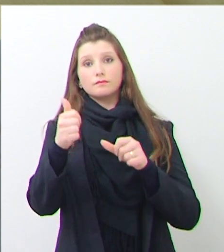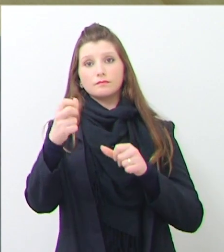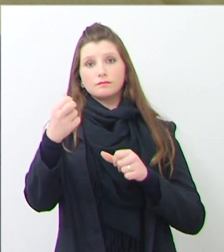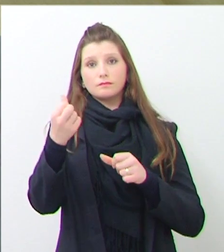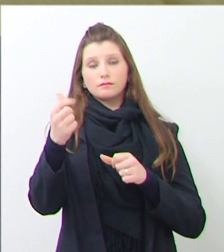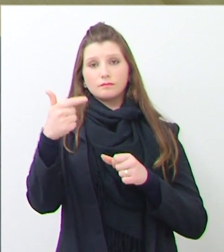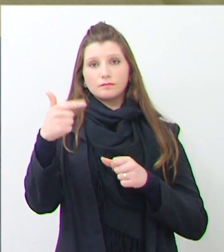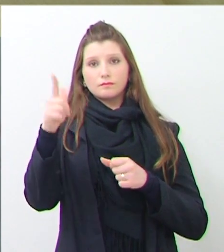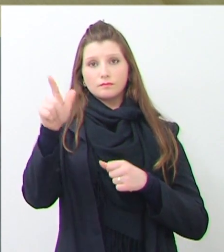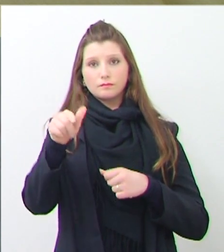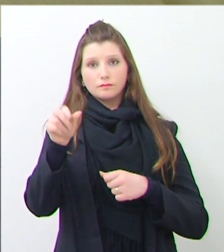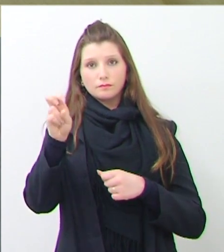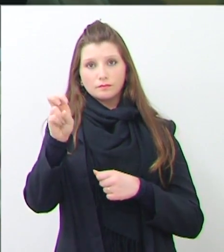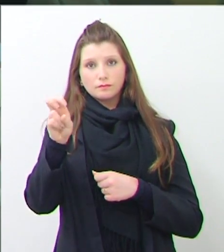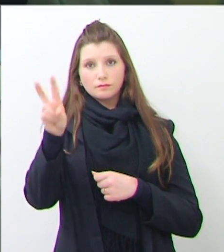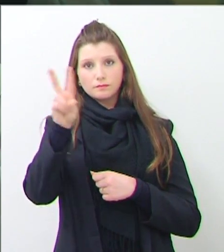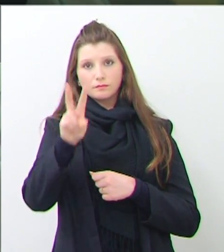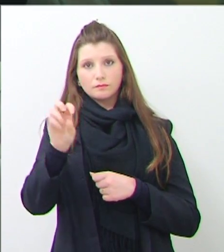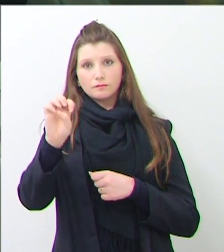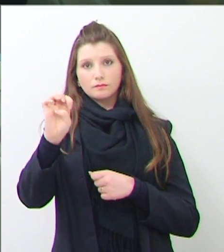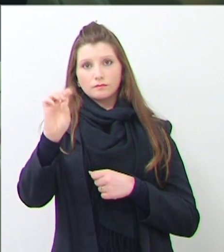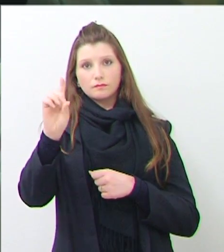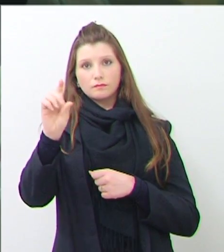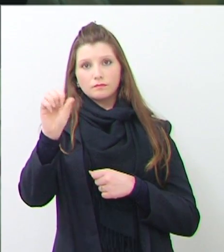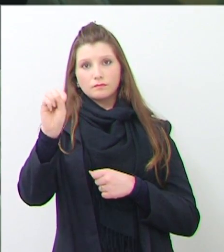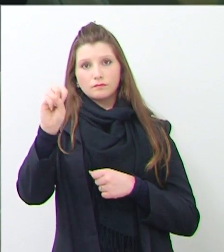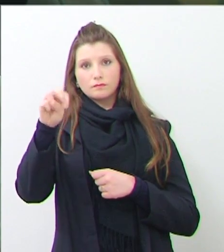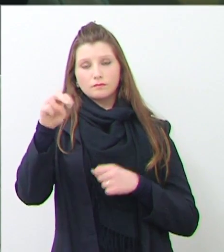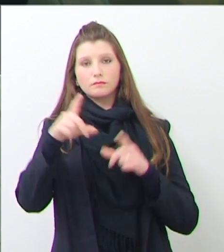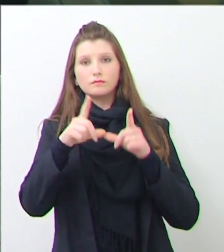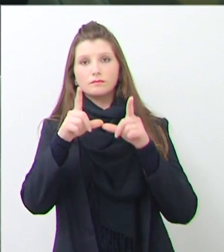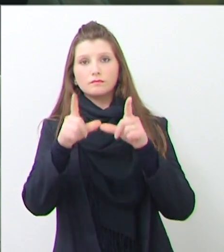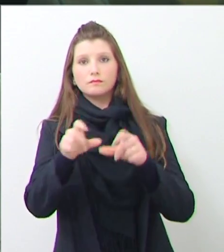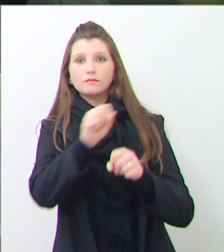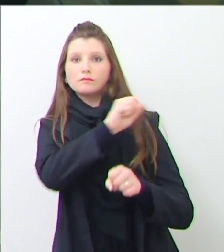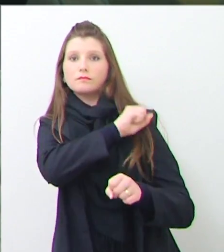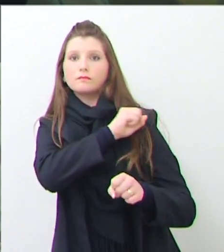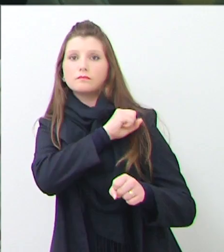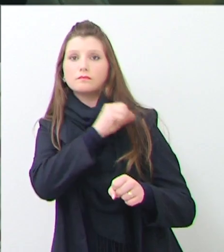162/2015, de autoria do vereador Edson Aurélio. Requerimento número